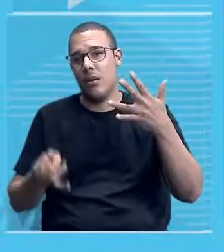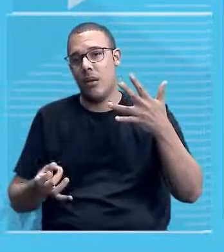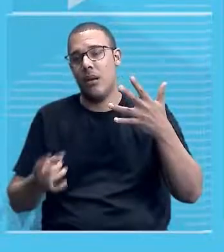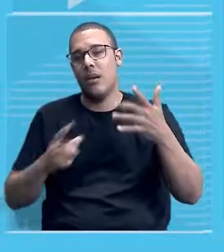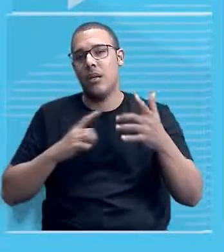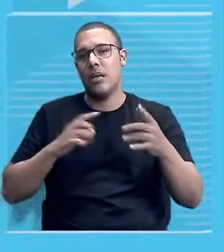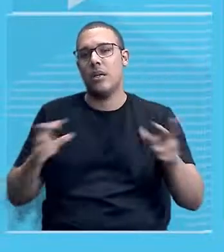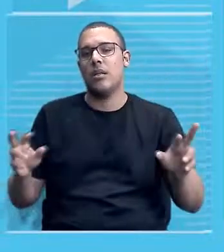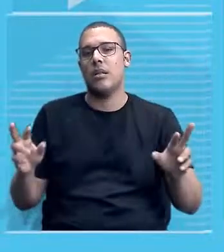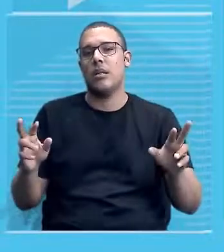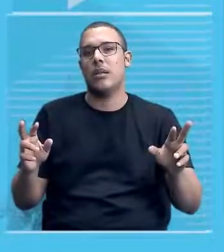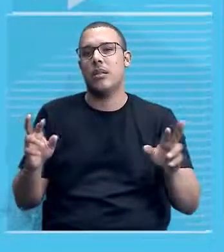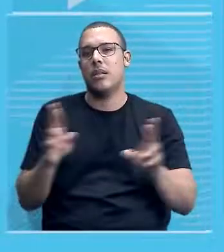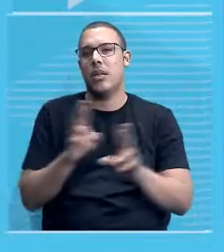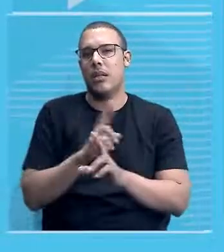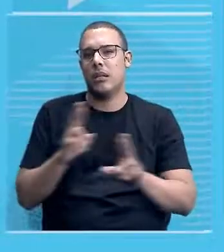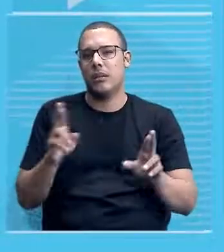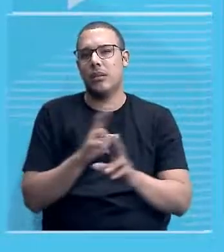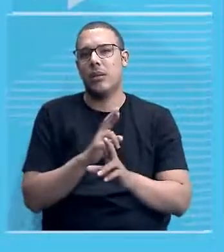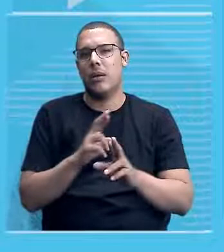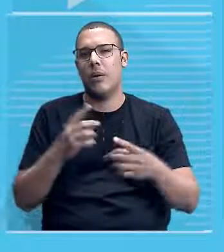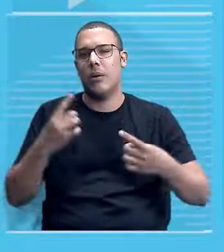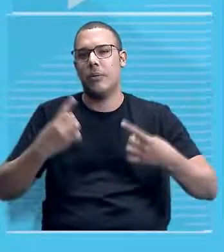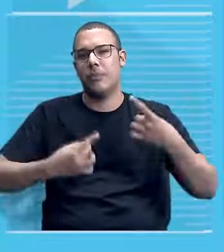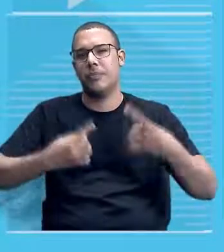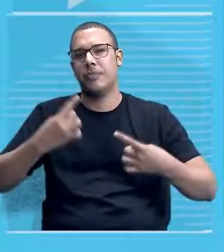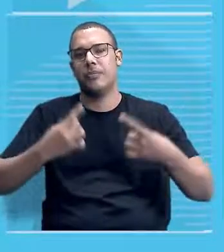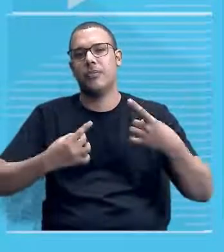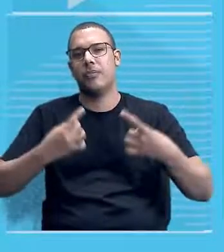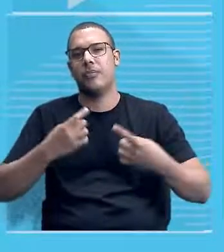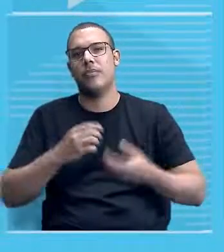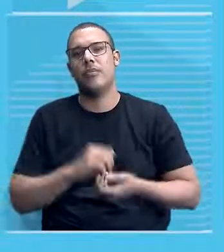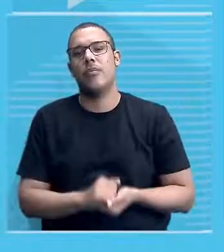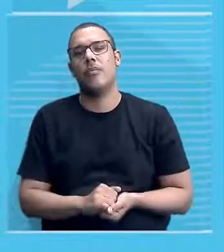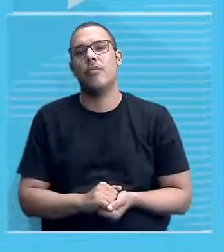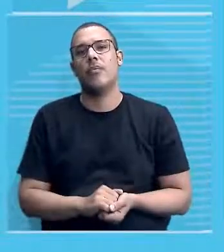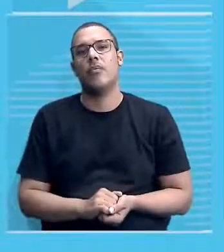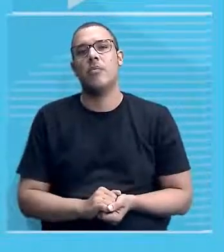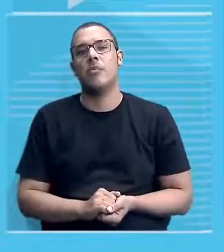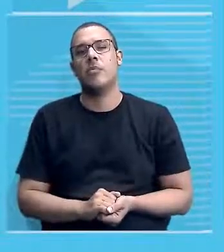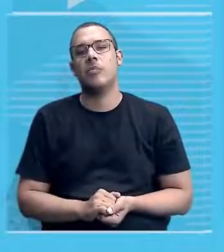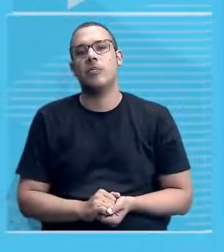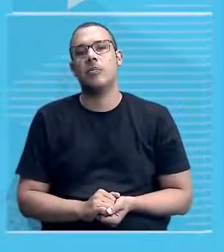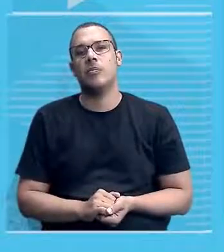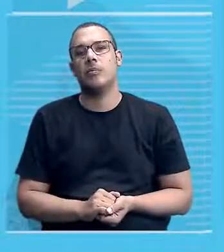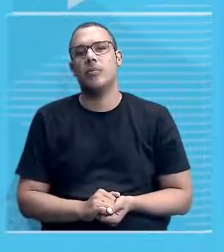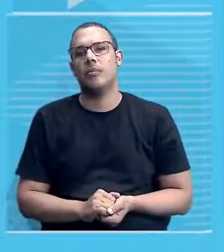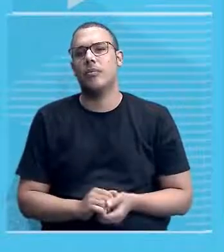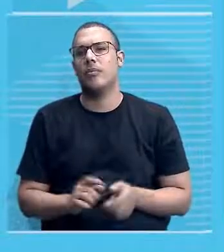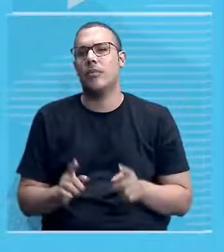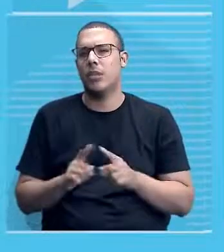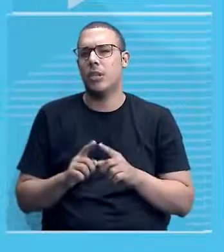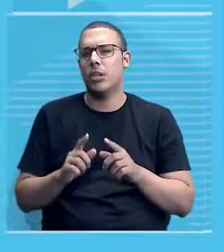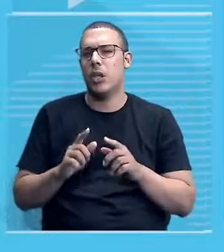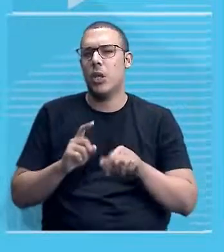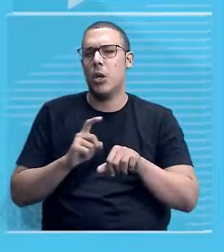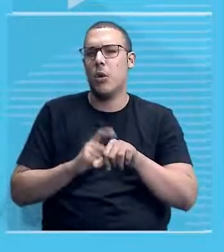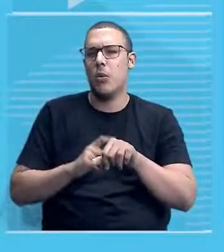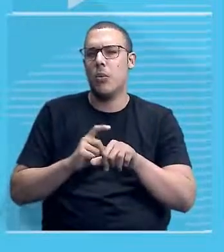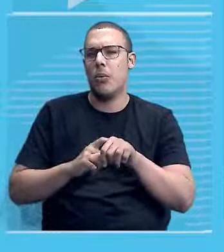político né mas tem um momento é mais intelectualizado